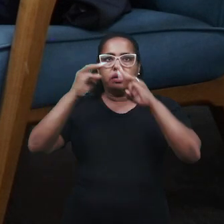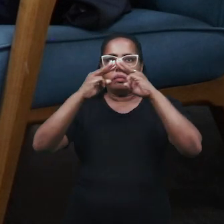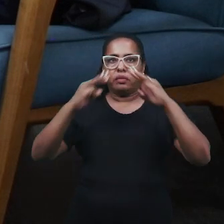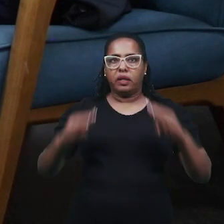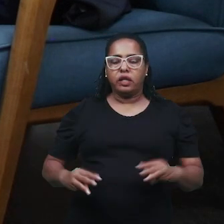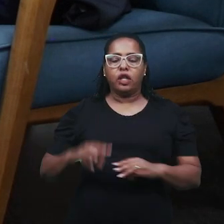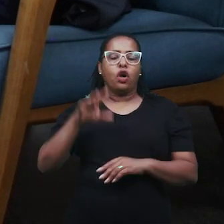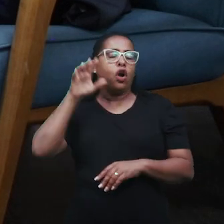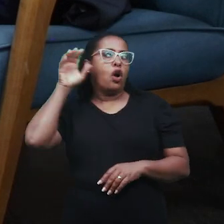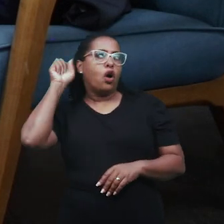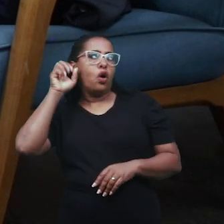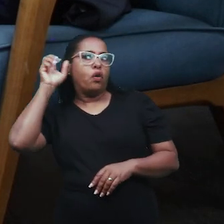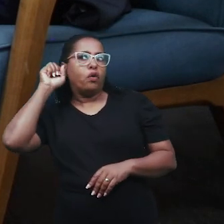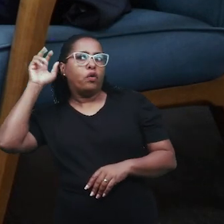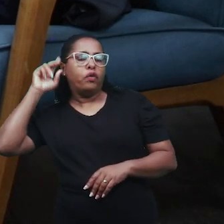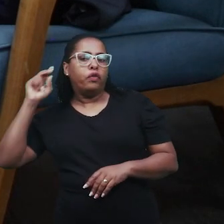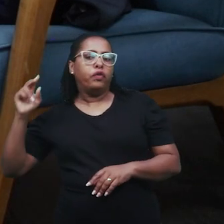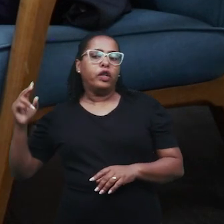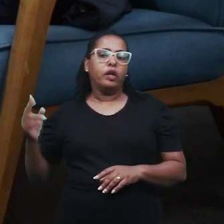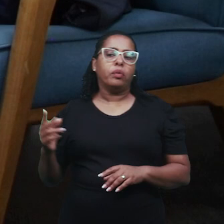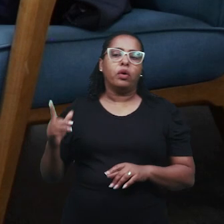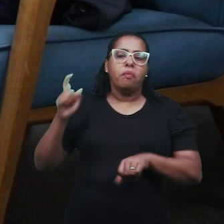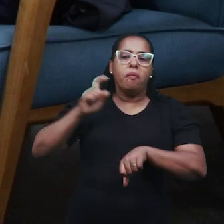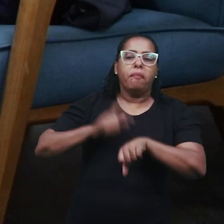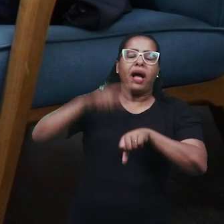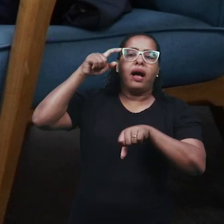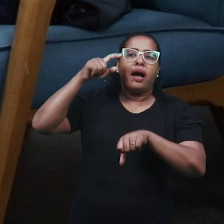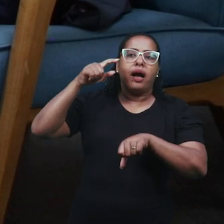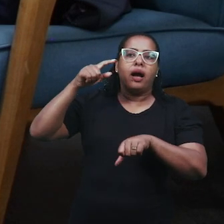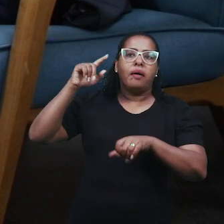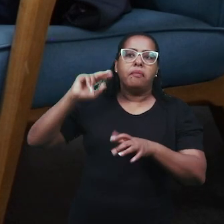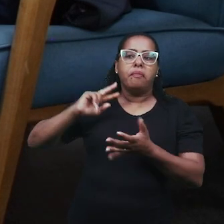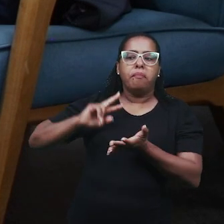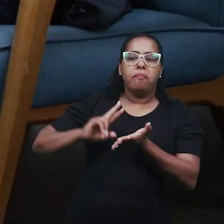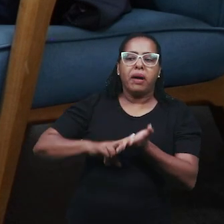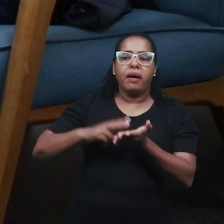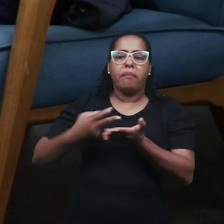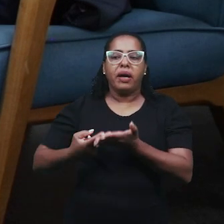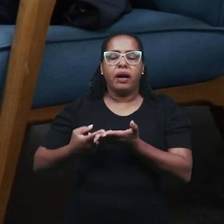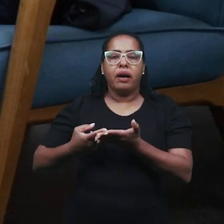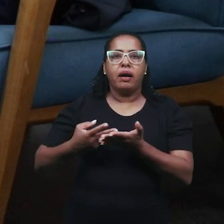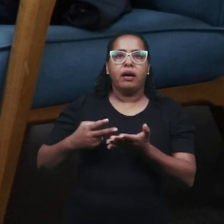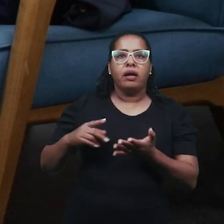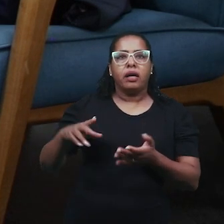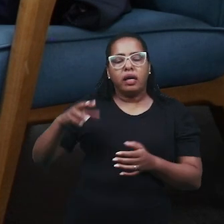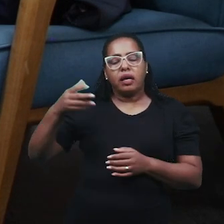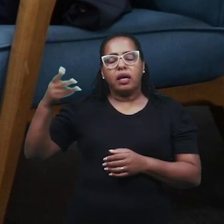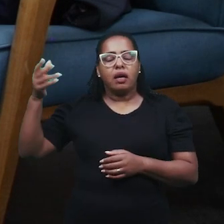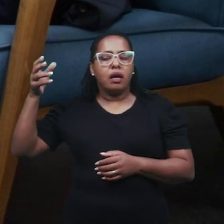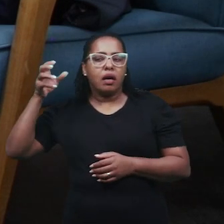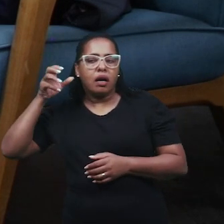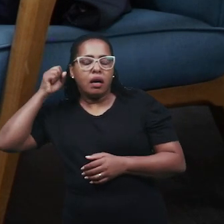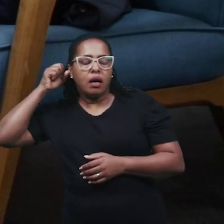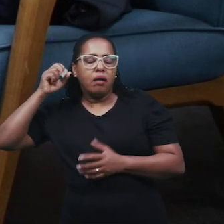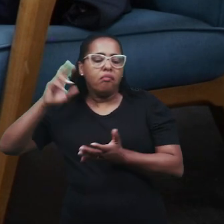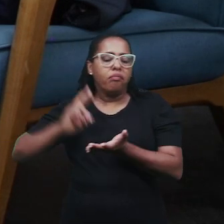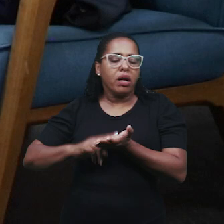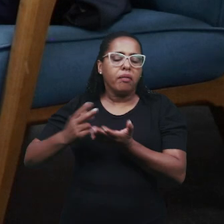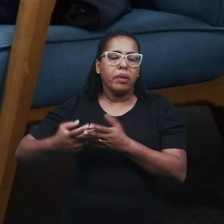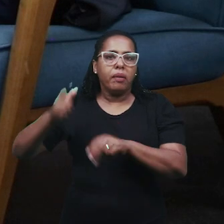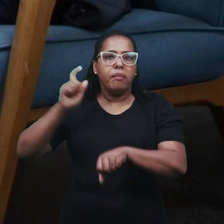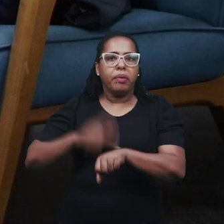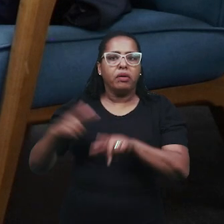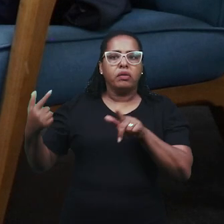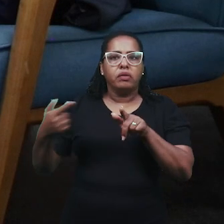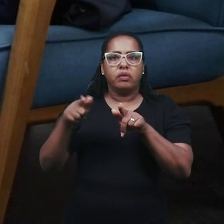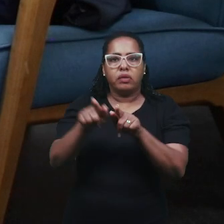Nós ouvimos e traduzimos ao vivo, e os meninos aqui, eles pegam a voz, colocam sobre o vídeo,